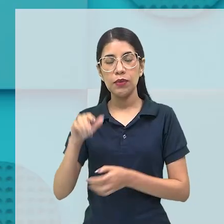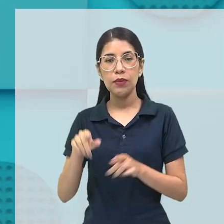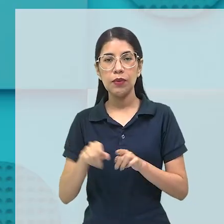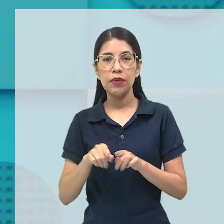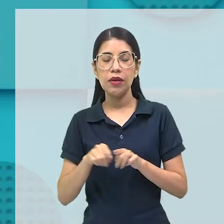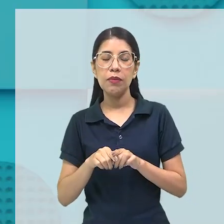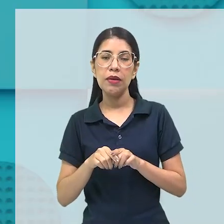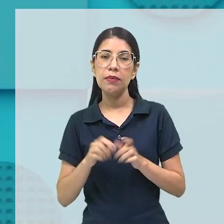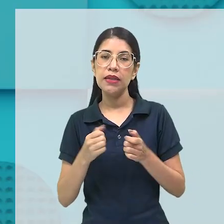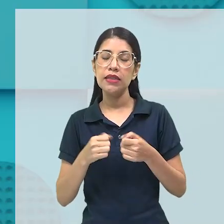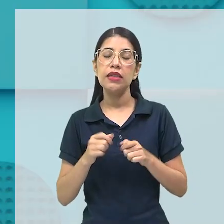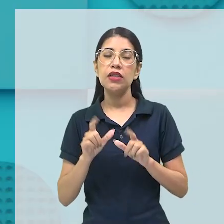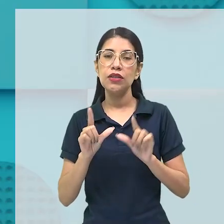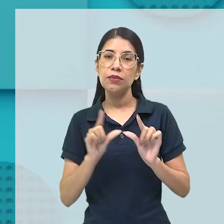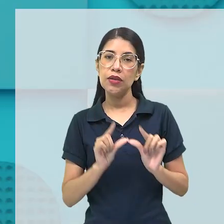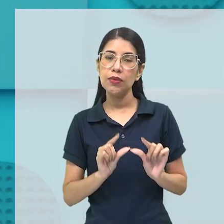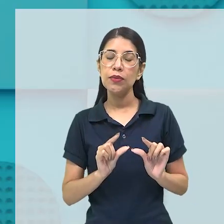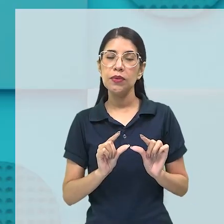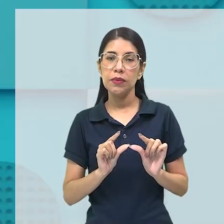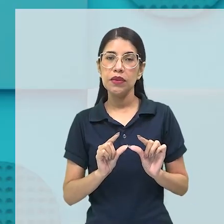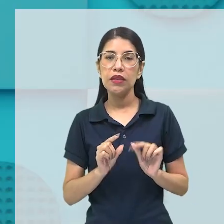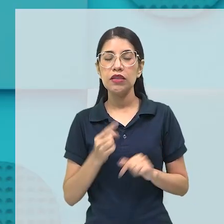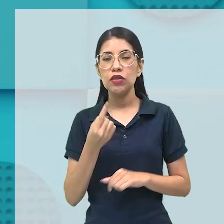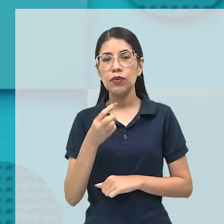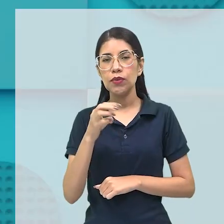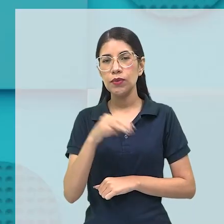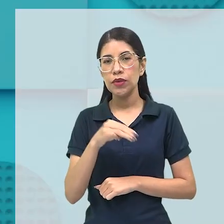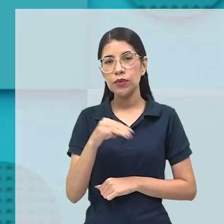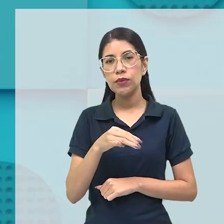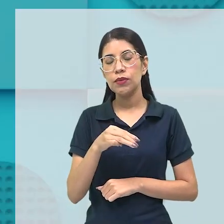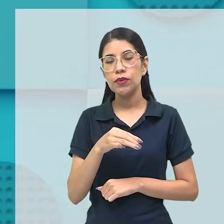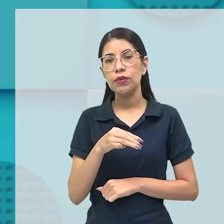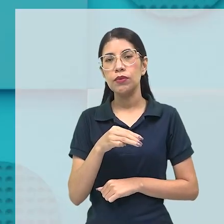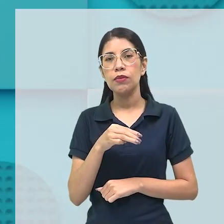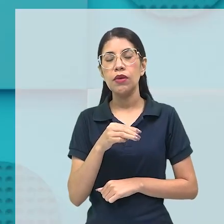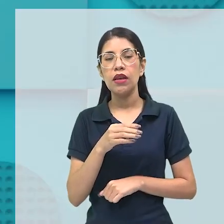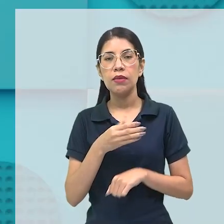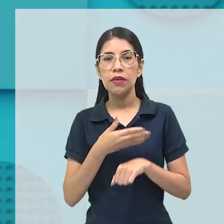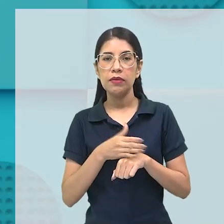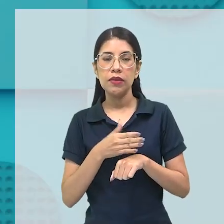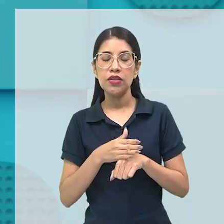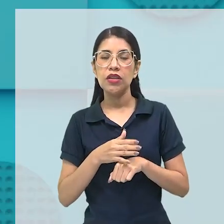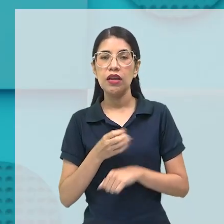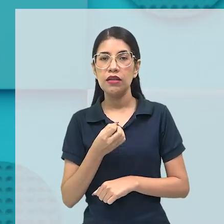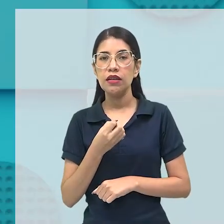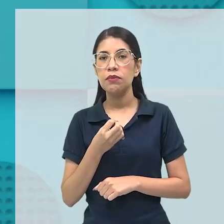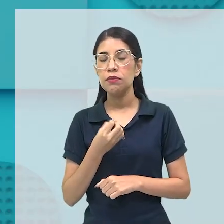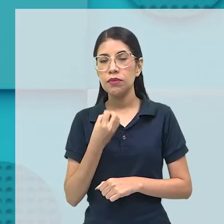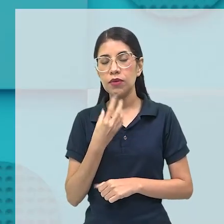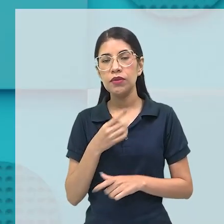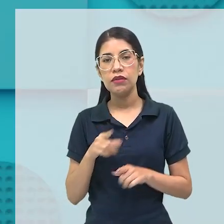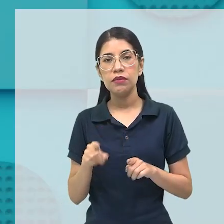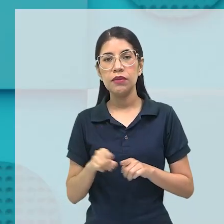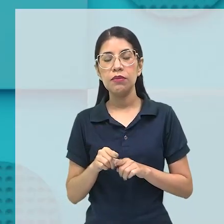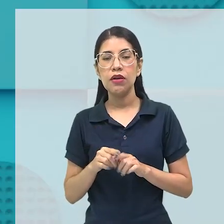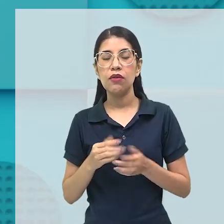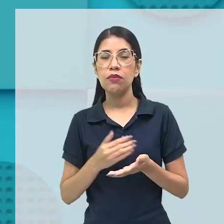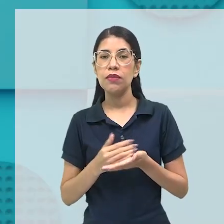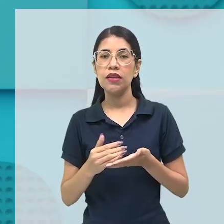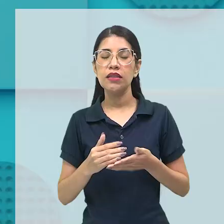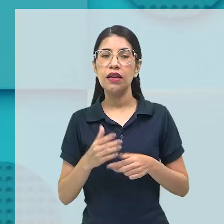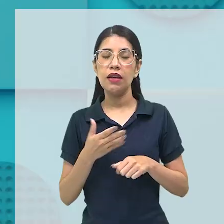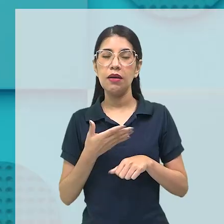diminuir mais esse tempo. Colocar 1 minuto de luta, por exemplo, já é o suficiente, né, para você